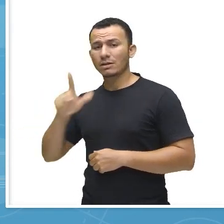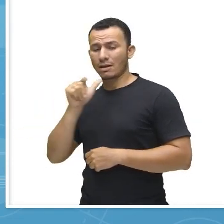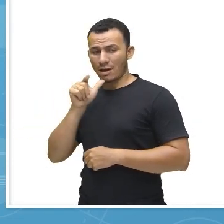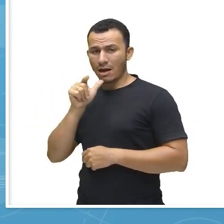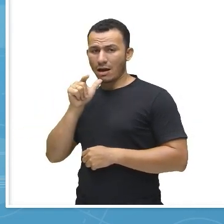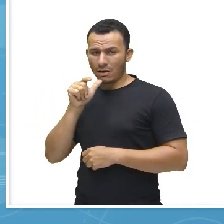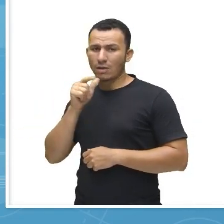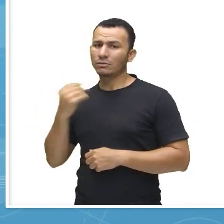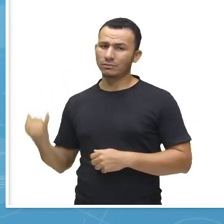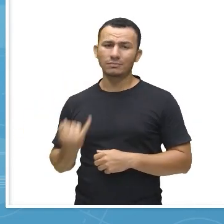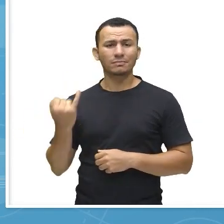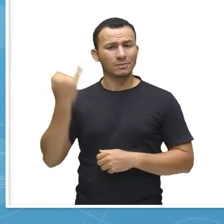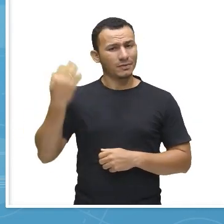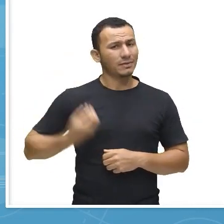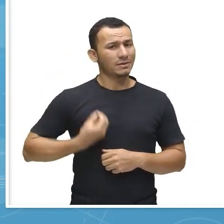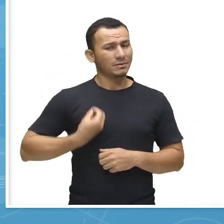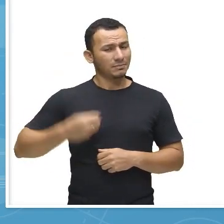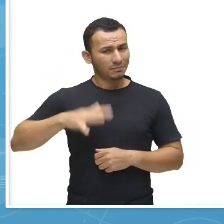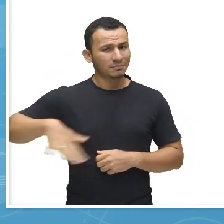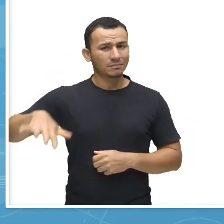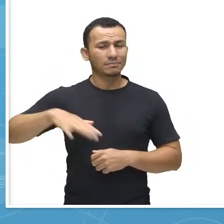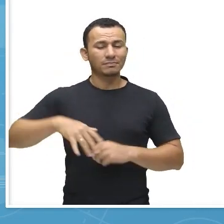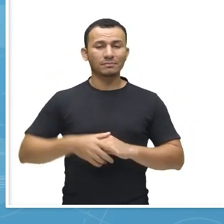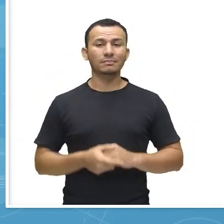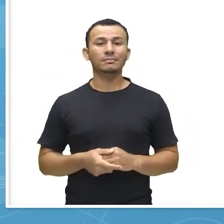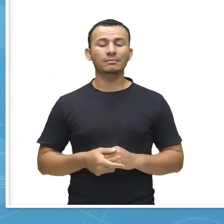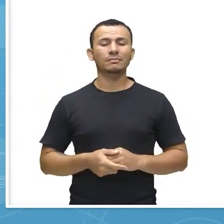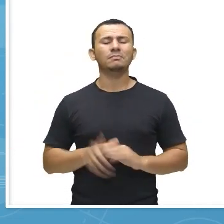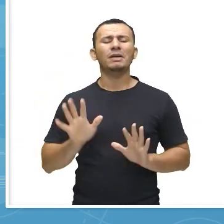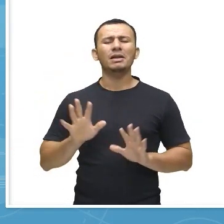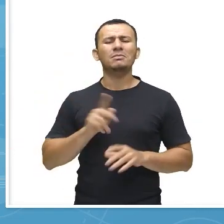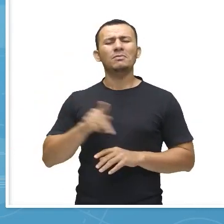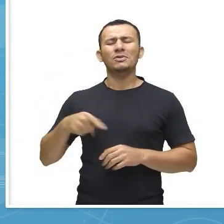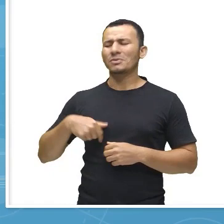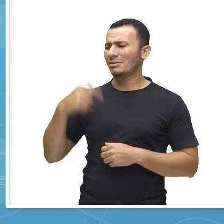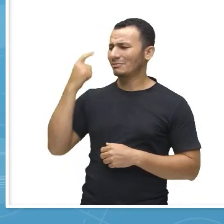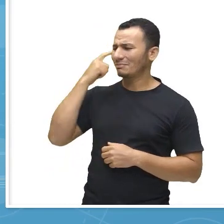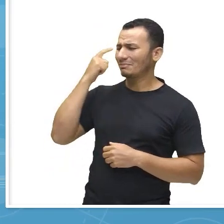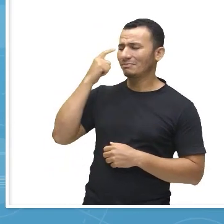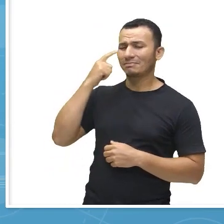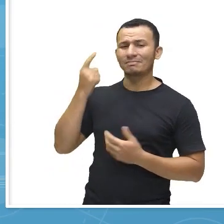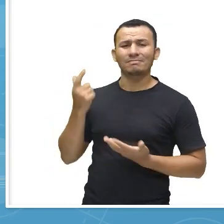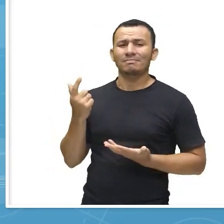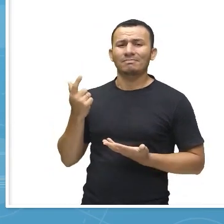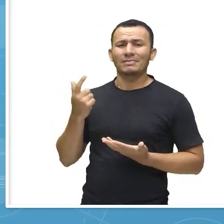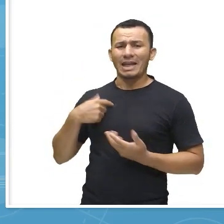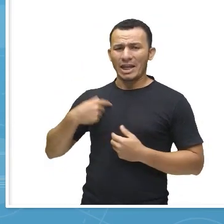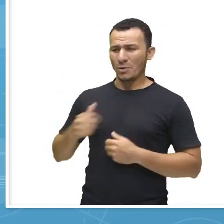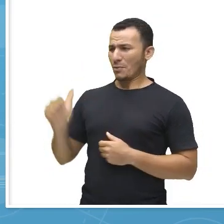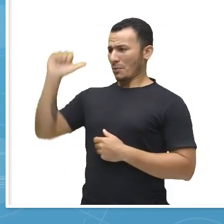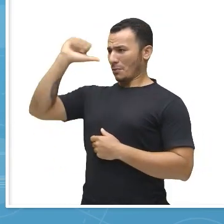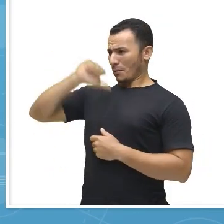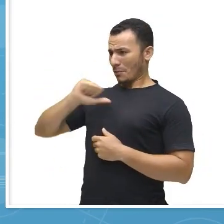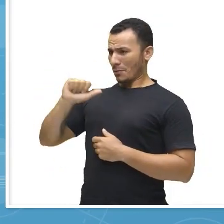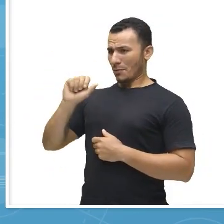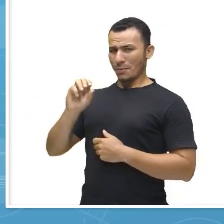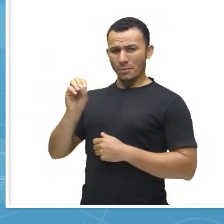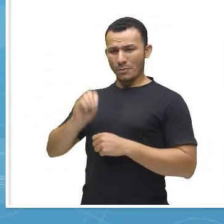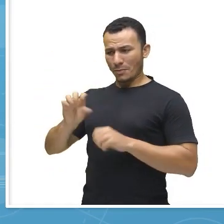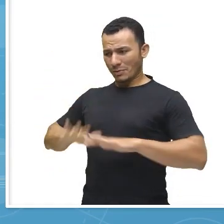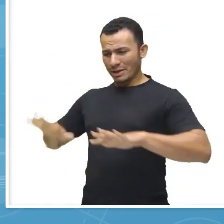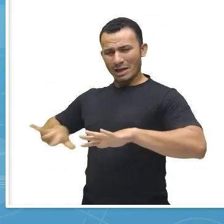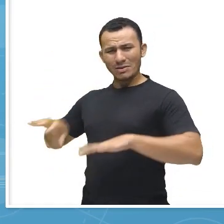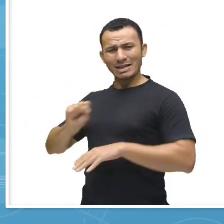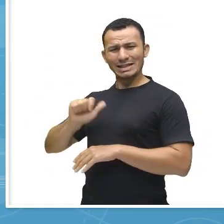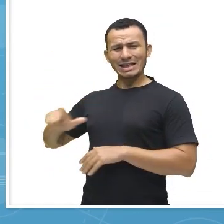ela também é muito importante, enorme. Professora, mas eu não vou beber água do mar, porque ela é salgada,